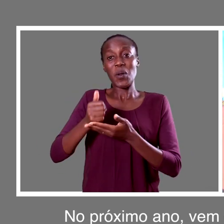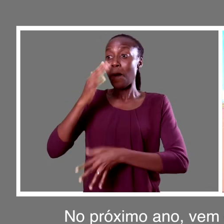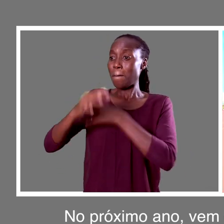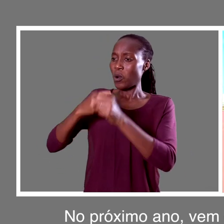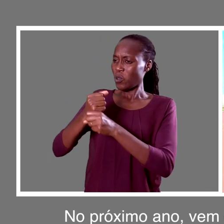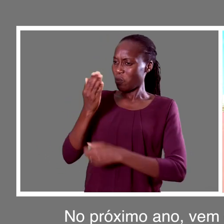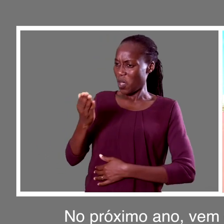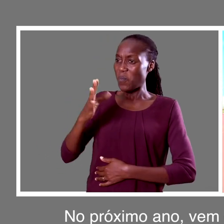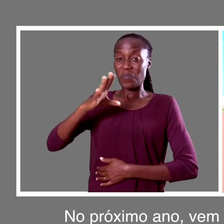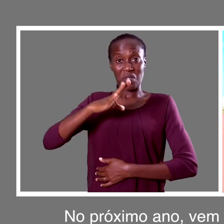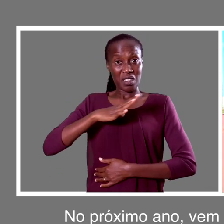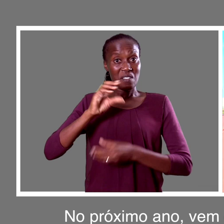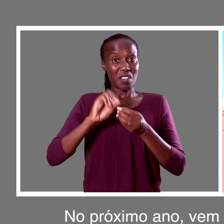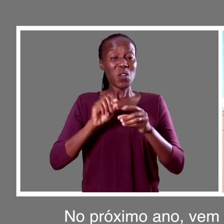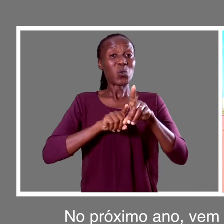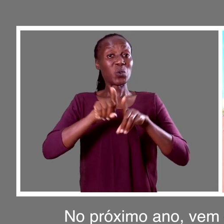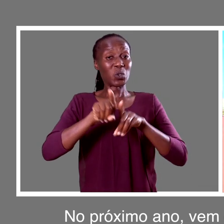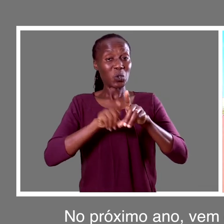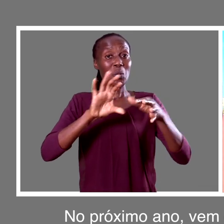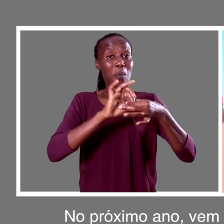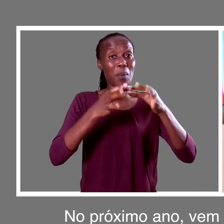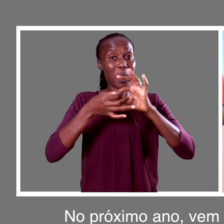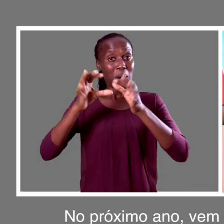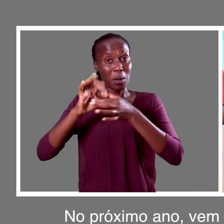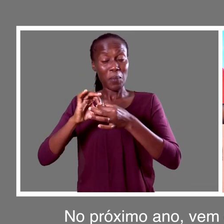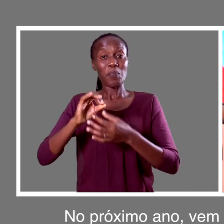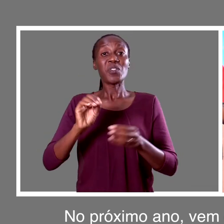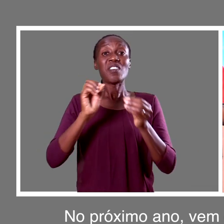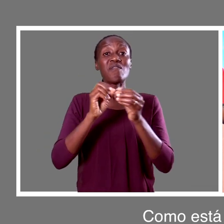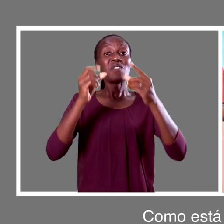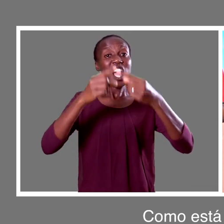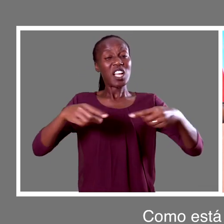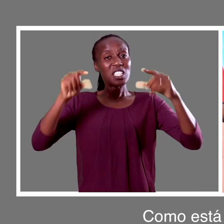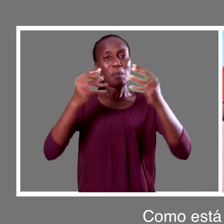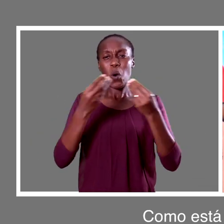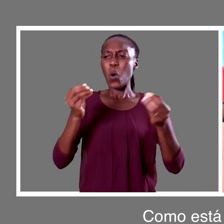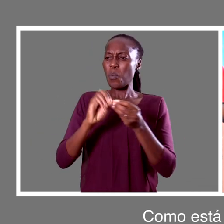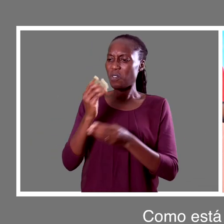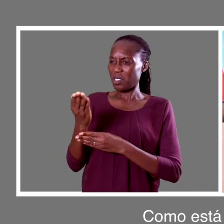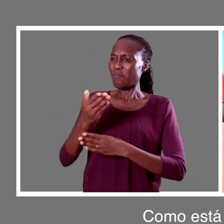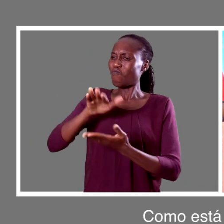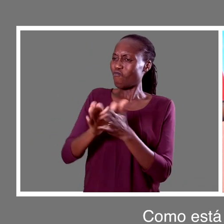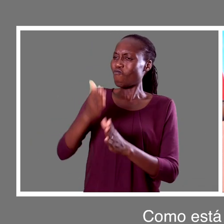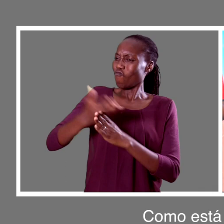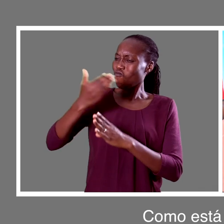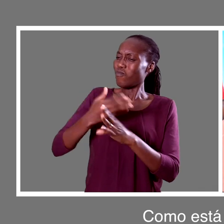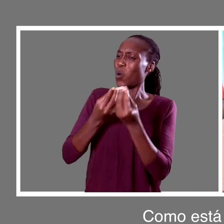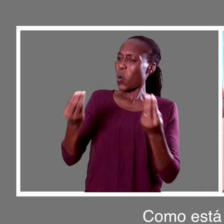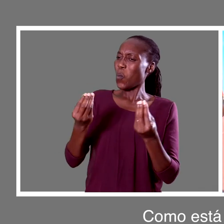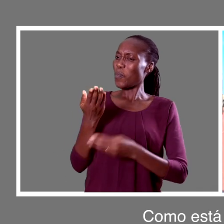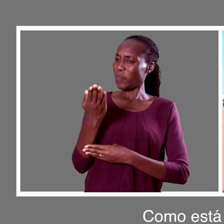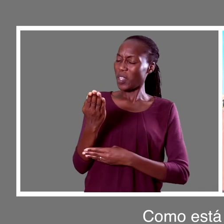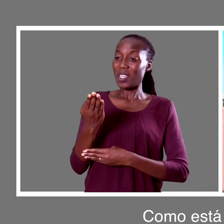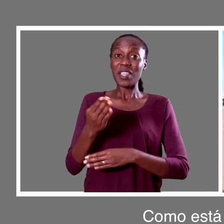Próximo ano já vem aí os Jogos Paralímpicos também no Japão. Como que está sendo a sua preparação